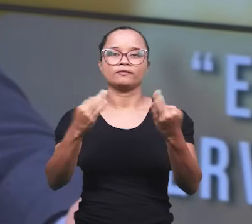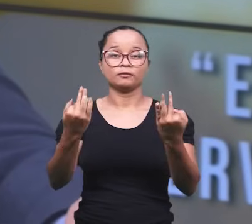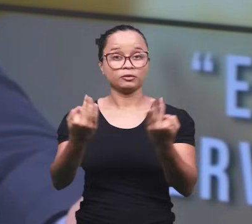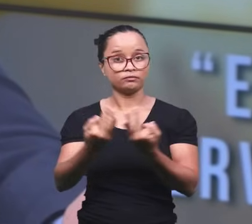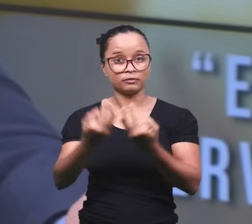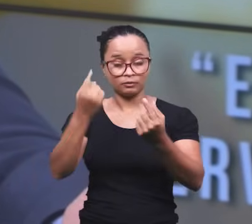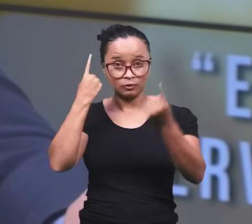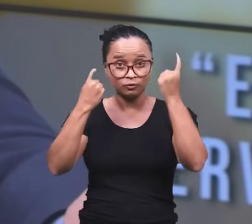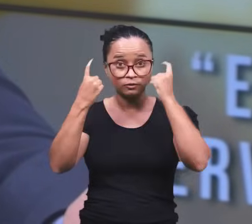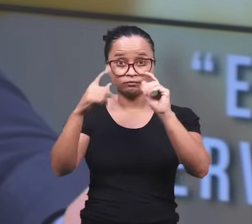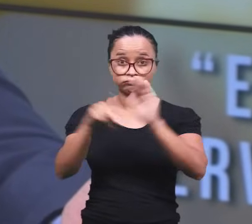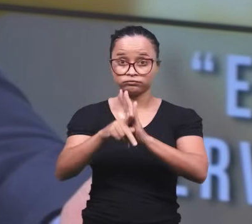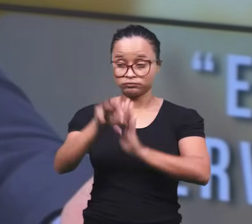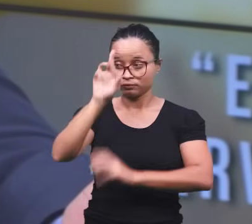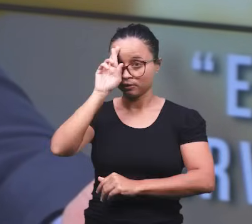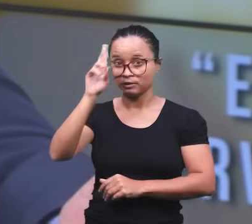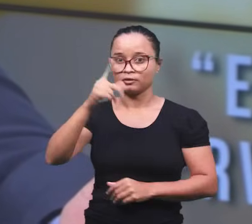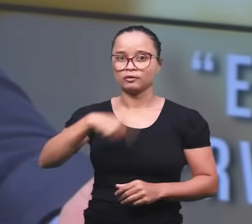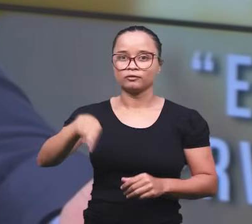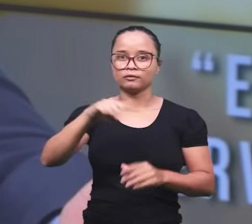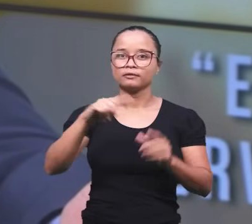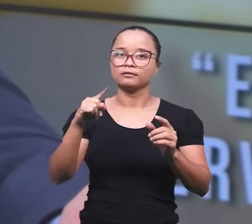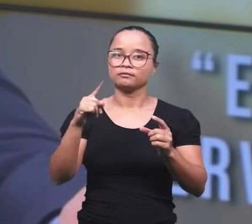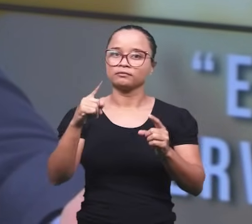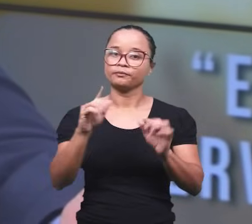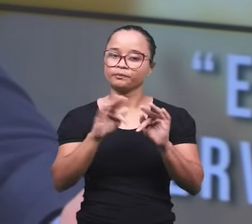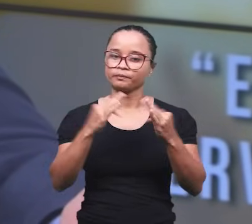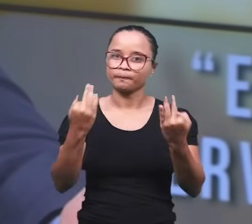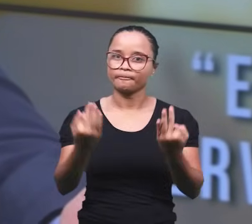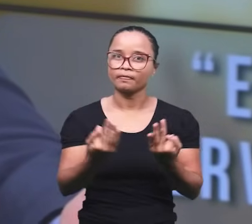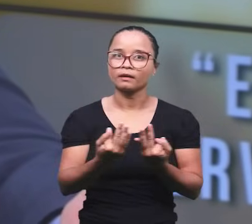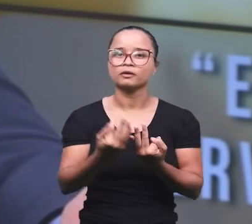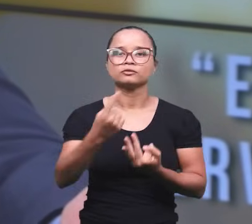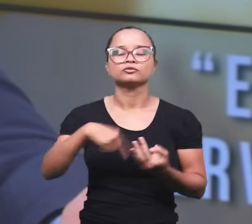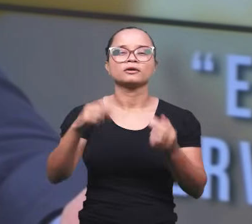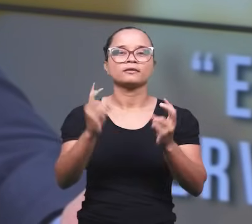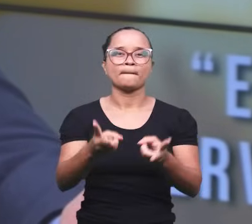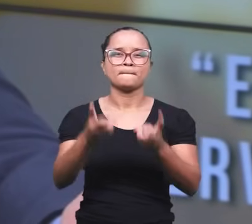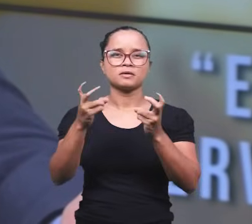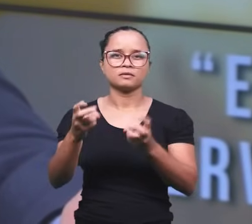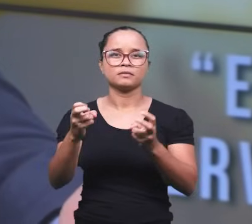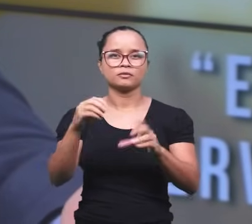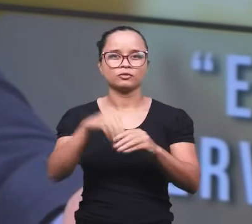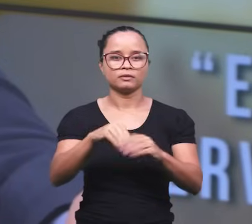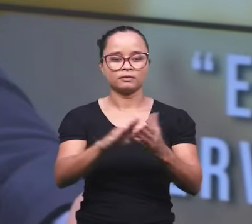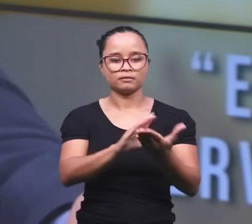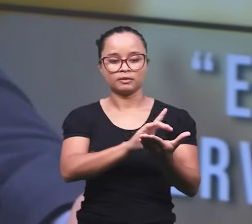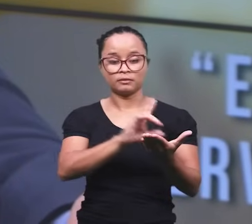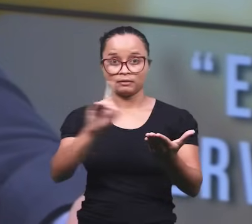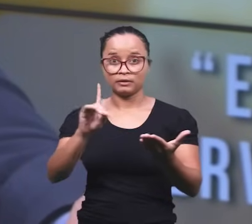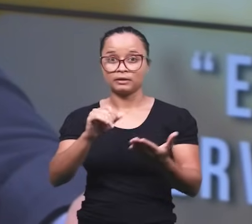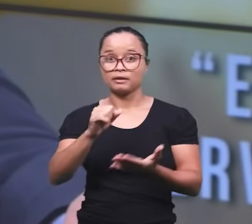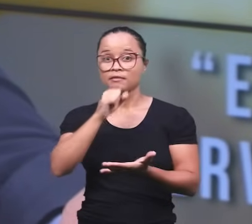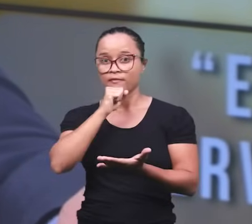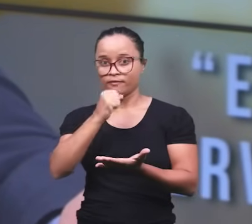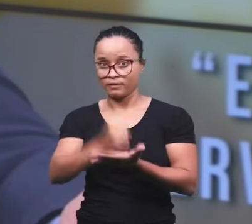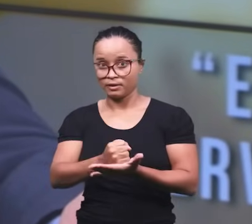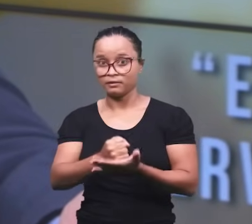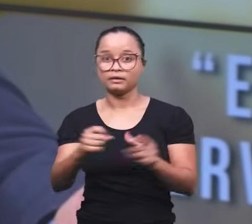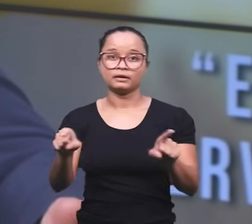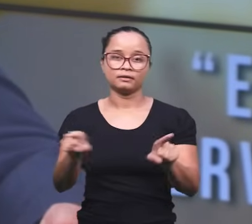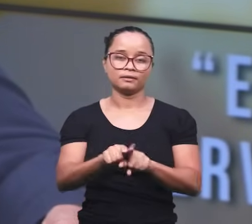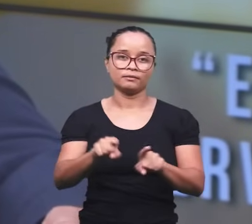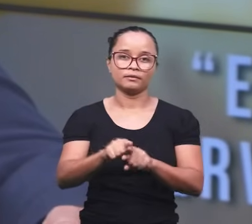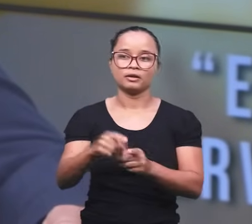preocupação do Senhor com a nossa família nós observamos em toda a palavra tanto no velho testamento